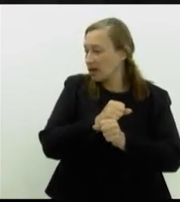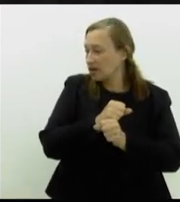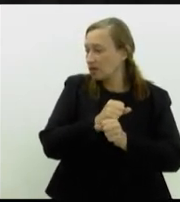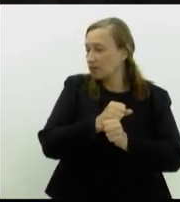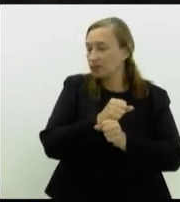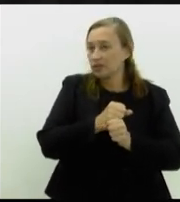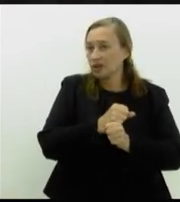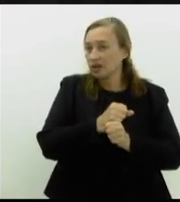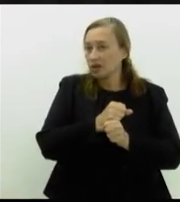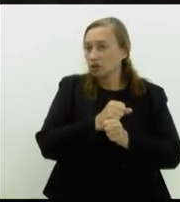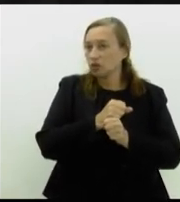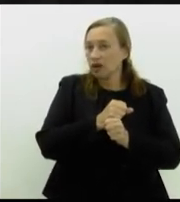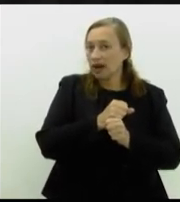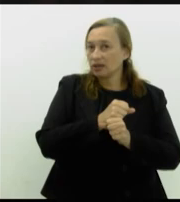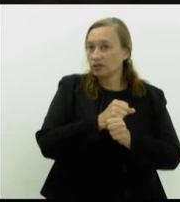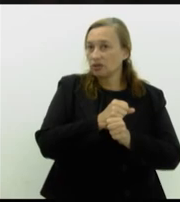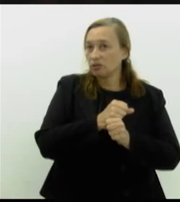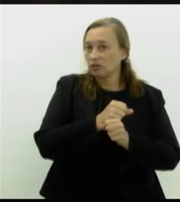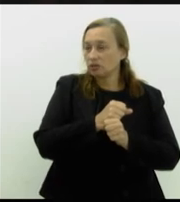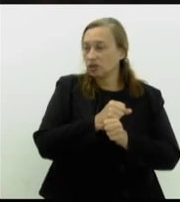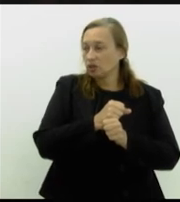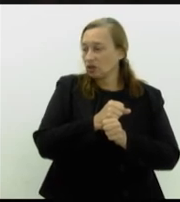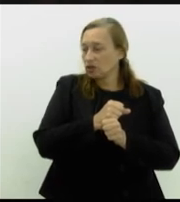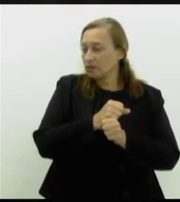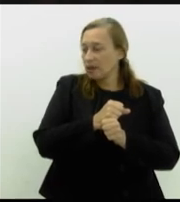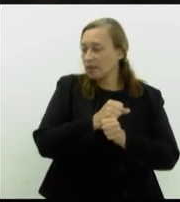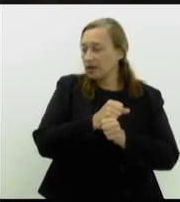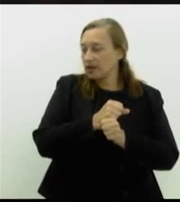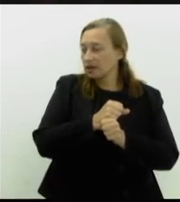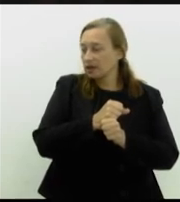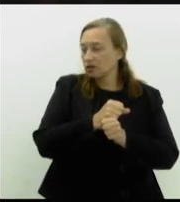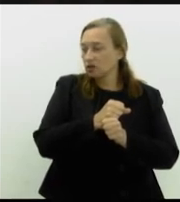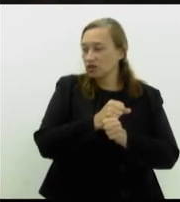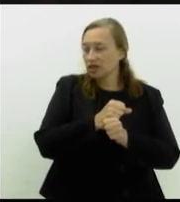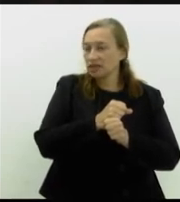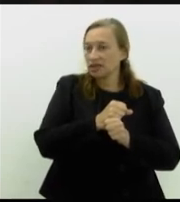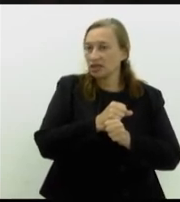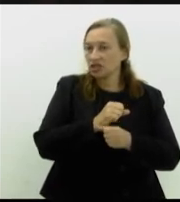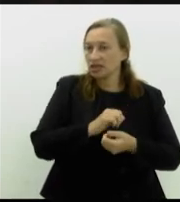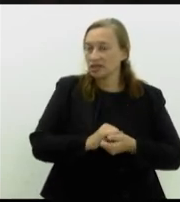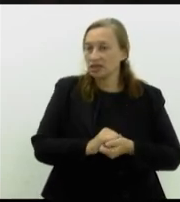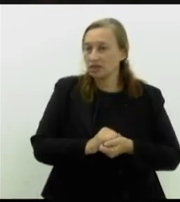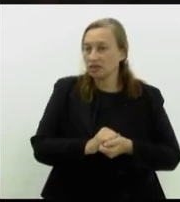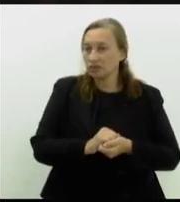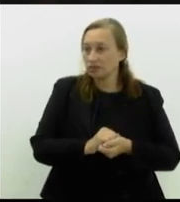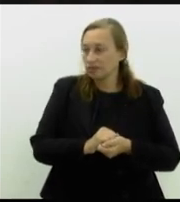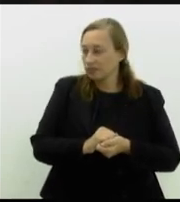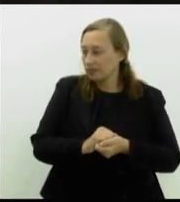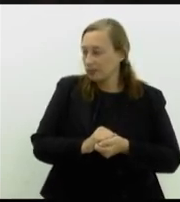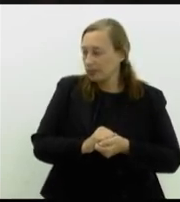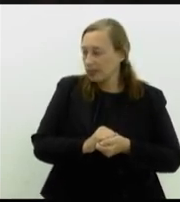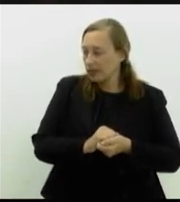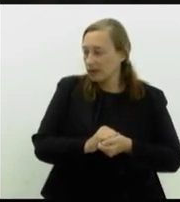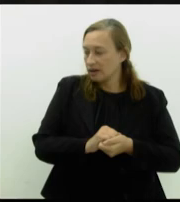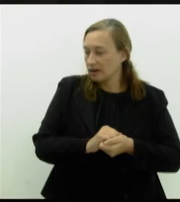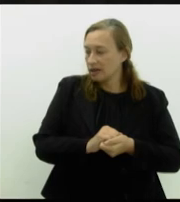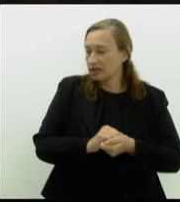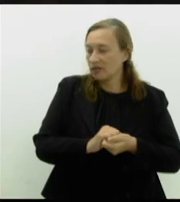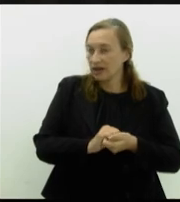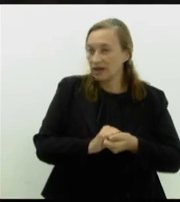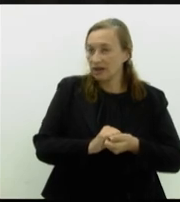Quando libera para empenho, ele sempre vai contar com a ineficiência da máquina, do